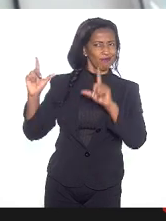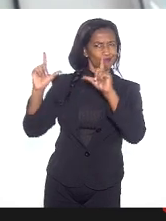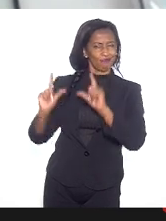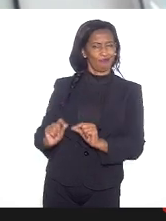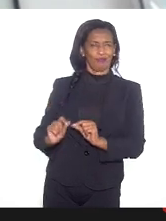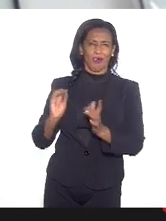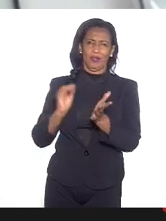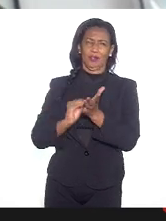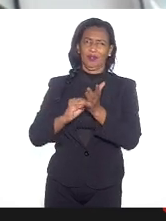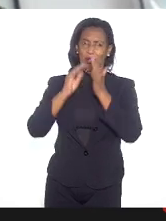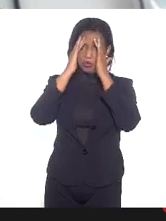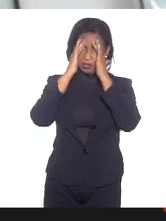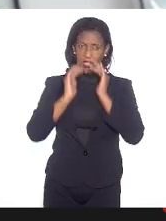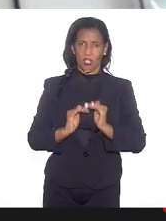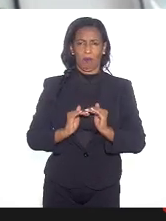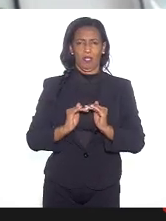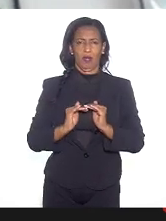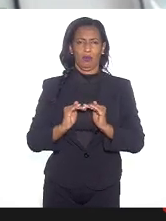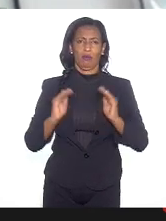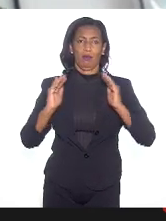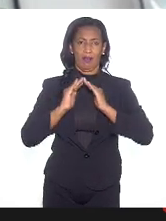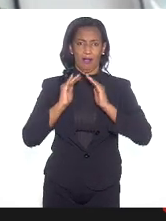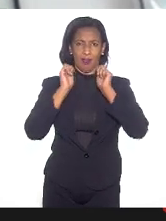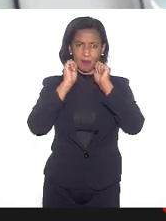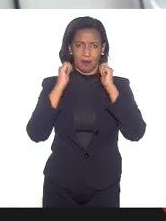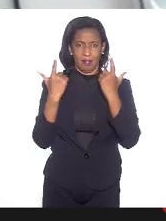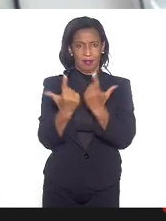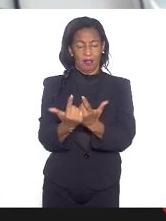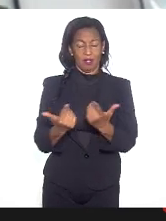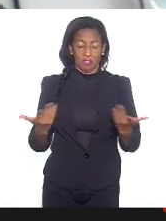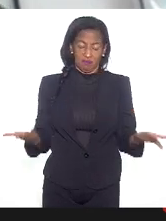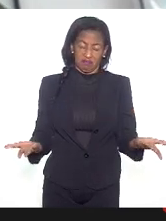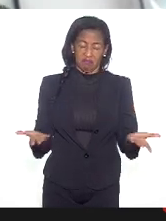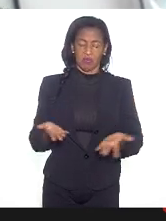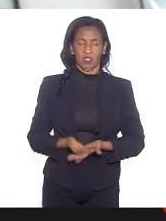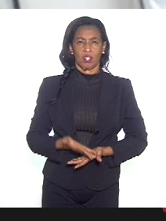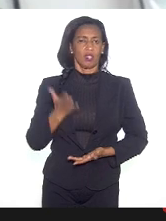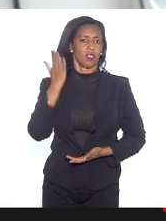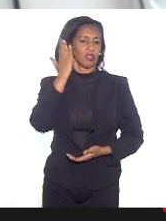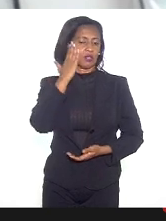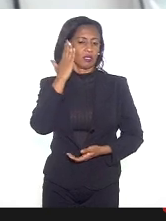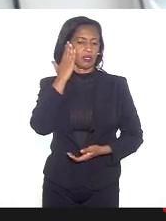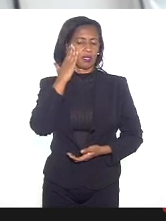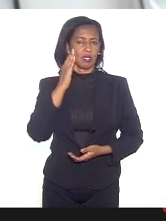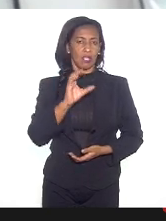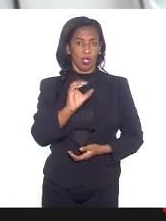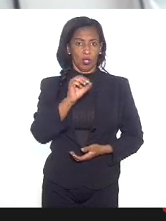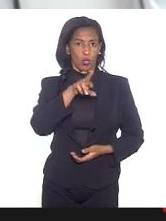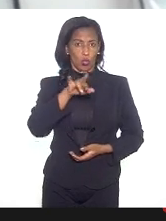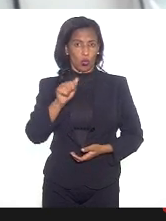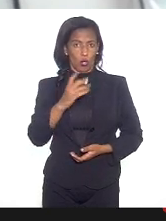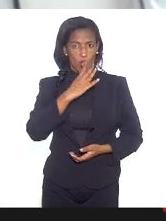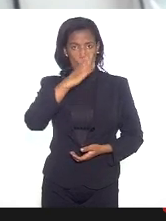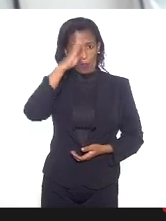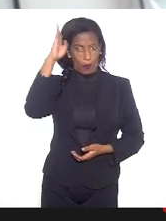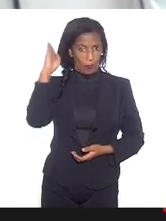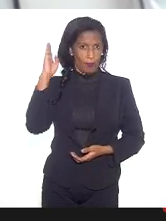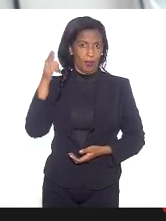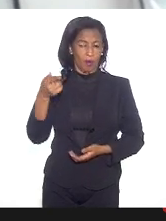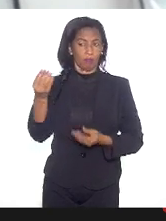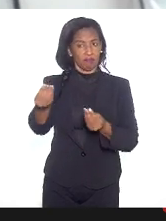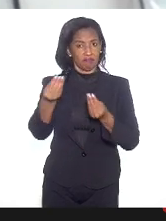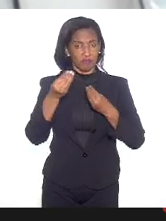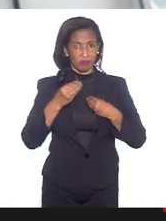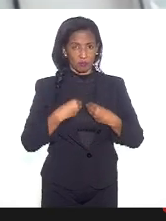de respeito com esse parlamento. Então, desde já, sei que o coronel PM é bombeiro militar Polito, vai nos